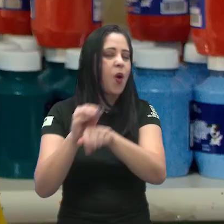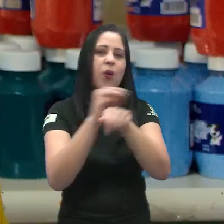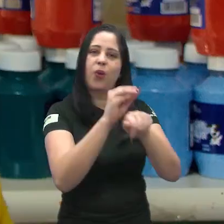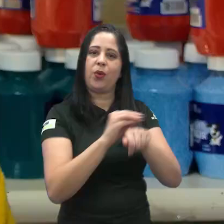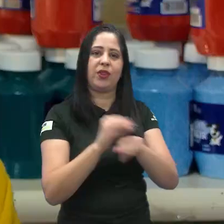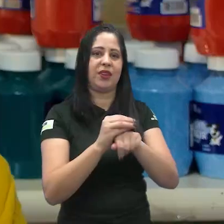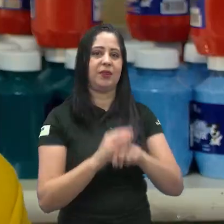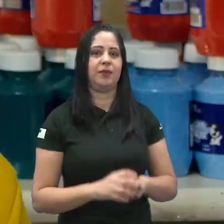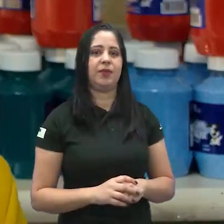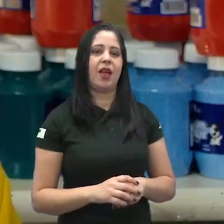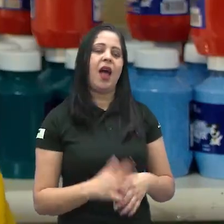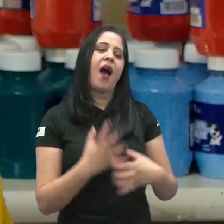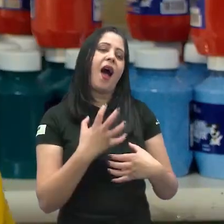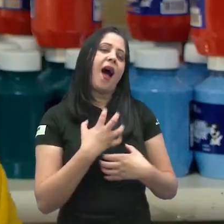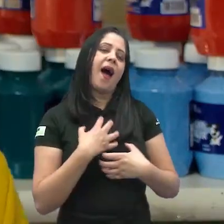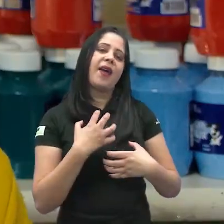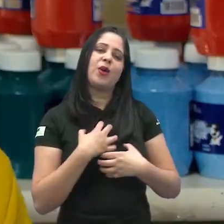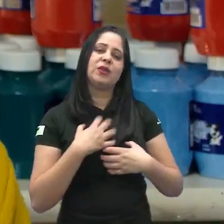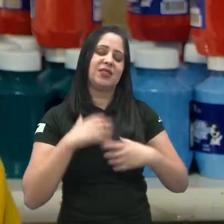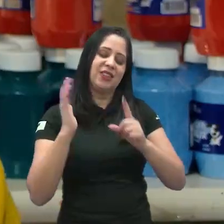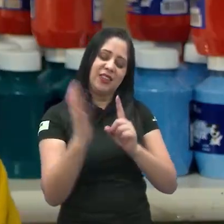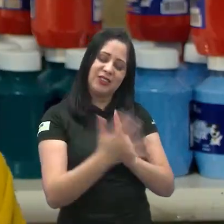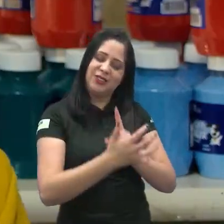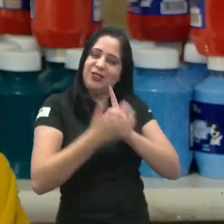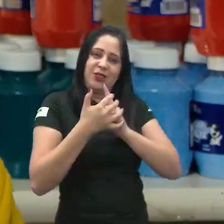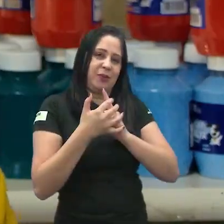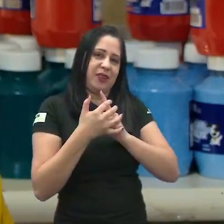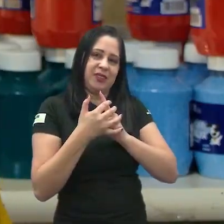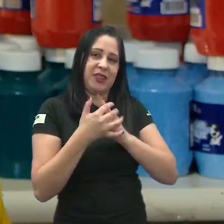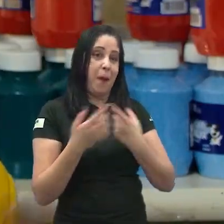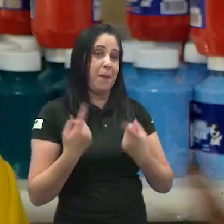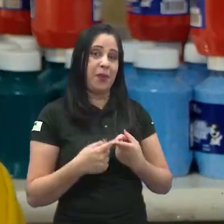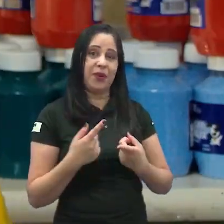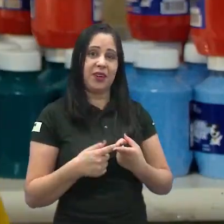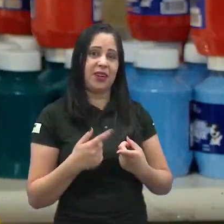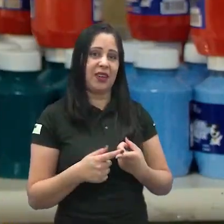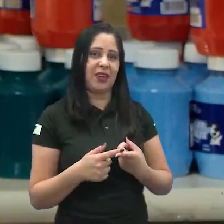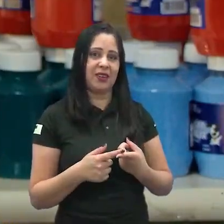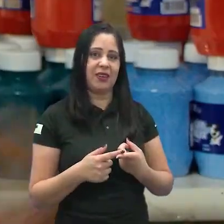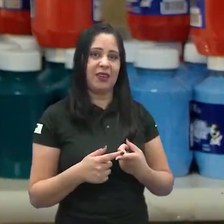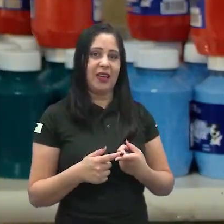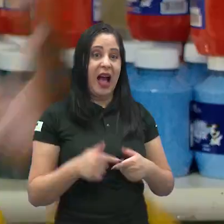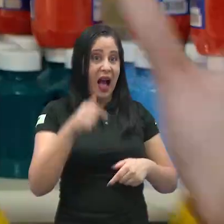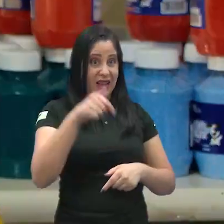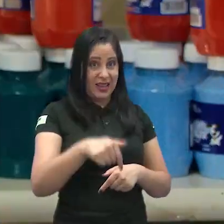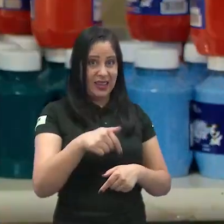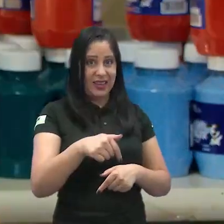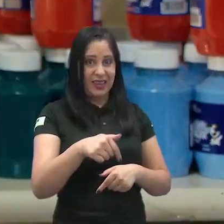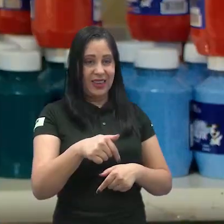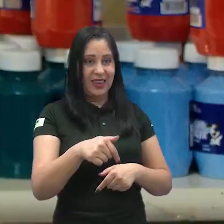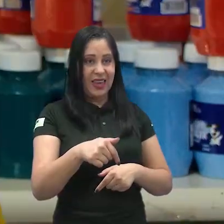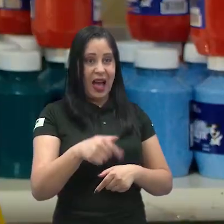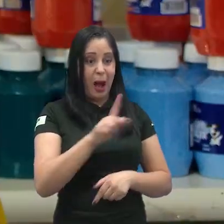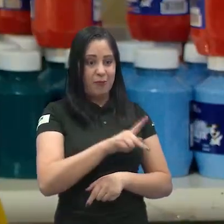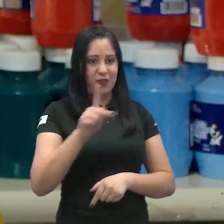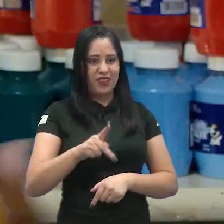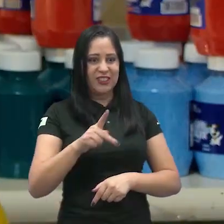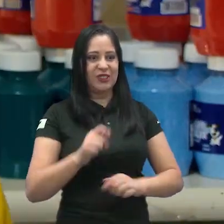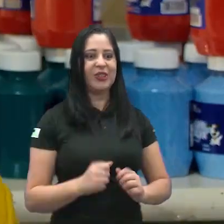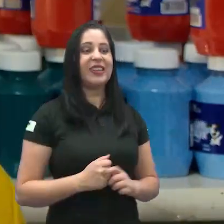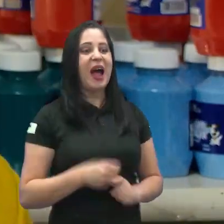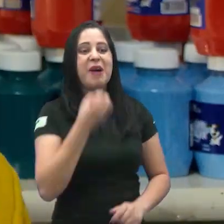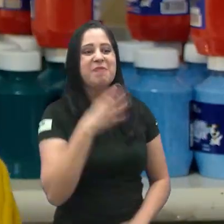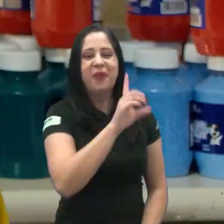pague. Eu me sinto abraçada pelo Éden Lar a partir da hora que eu chego, porque eu não sei nos outros lugares, mas aqui elas ficam na porta recepcionando.